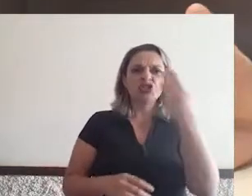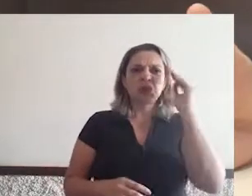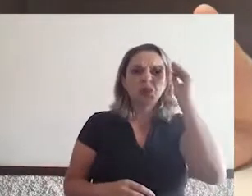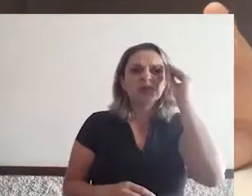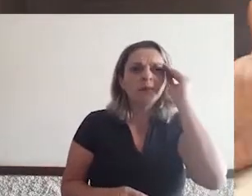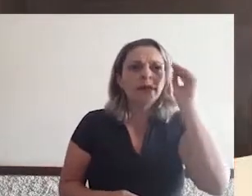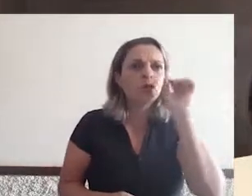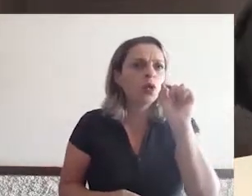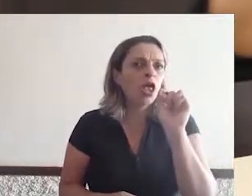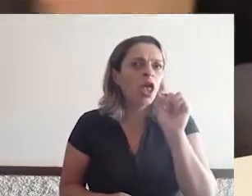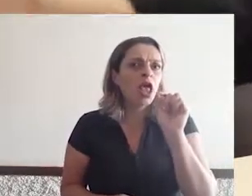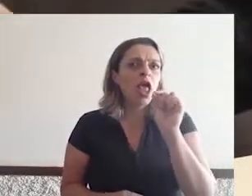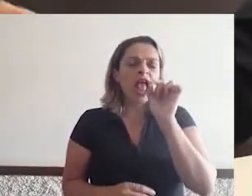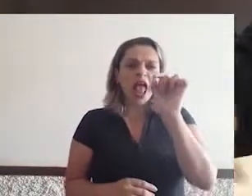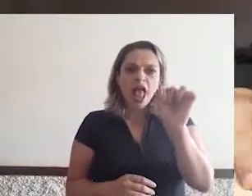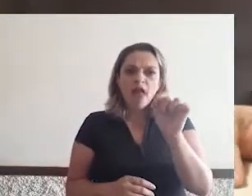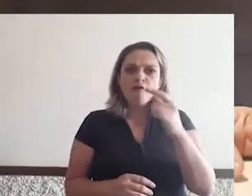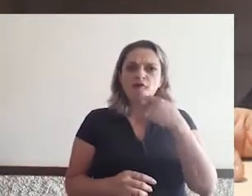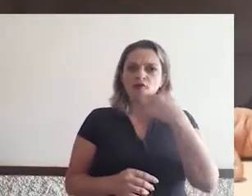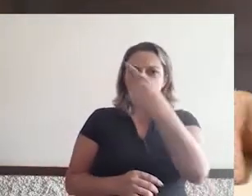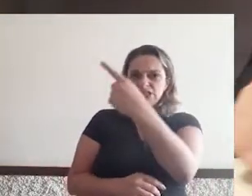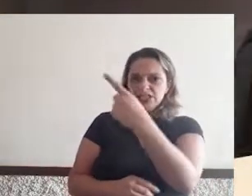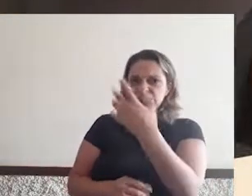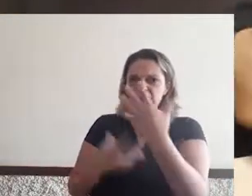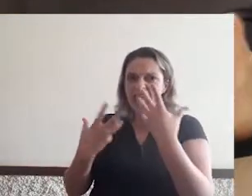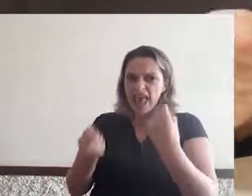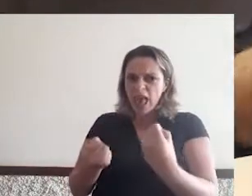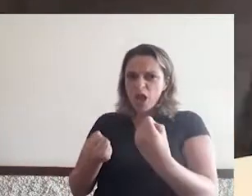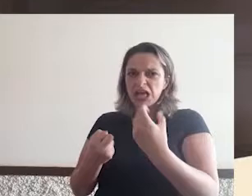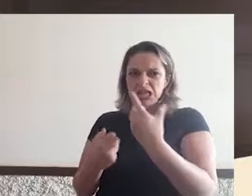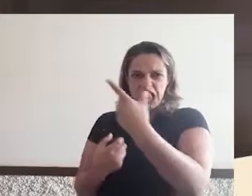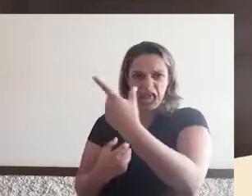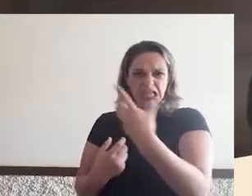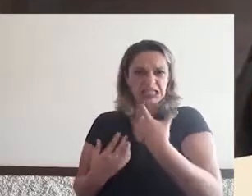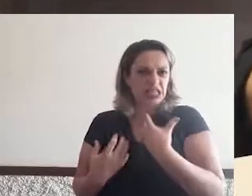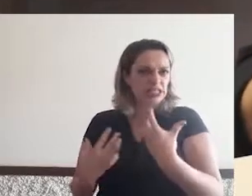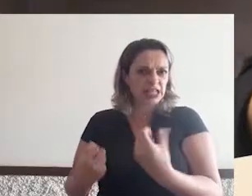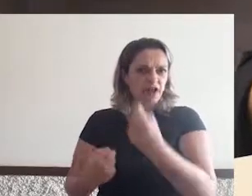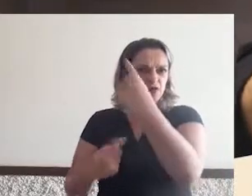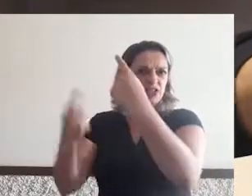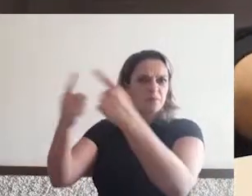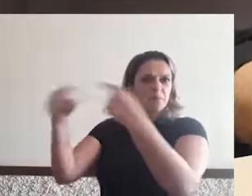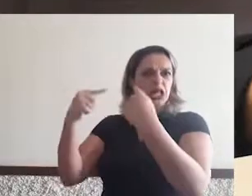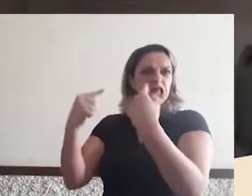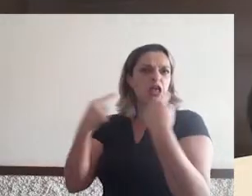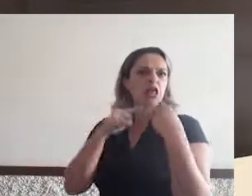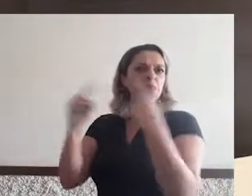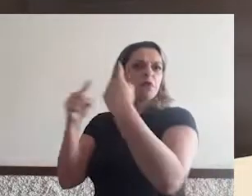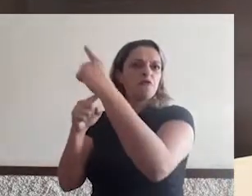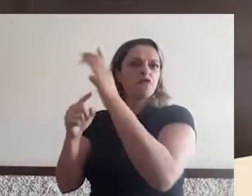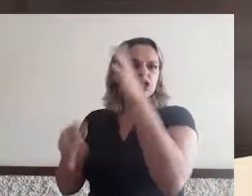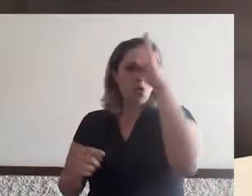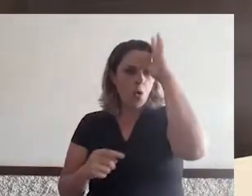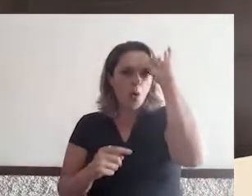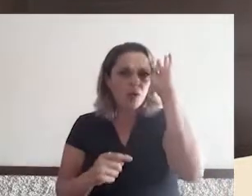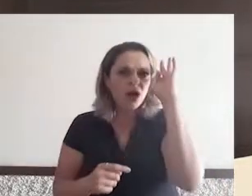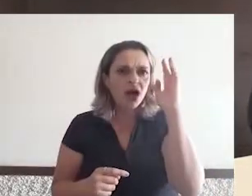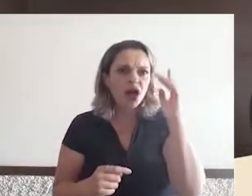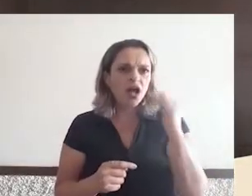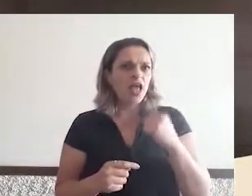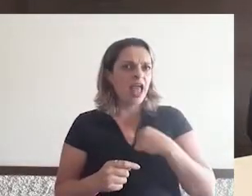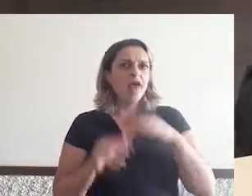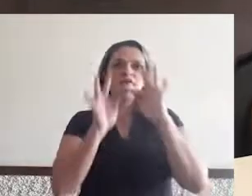dizer uma famosa frase em latim, eu falo que é frase de